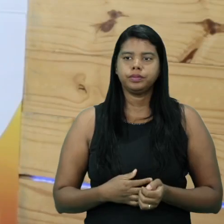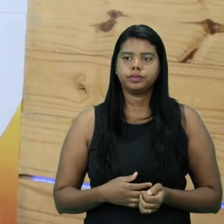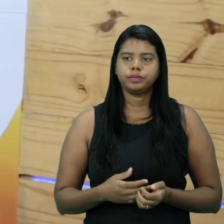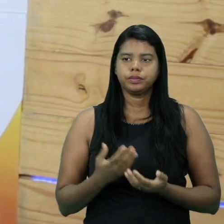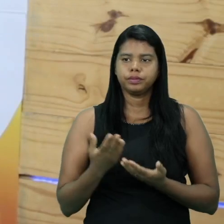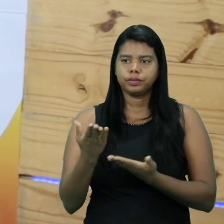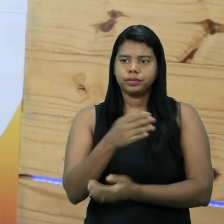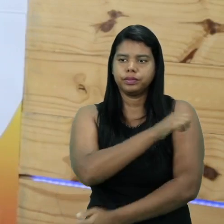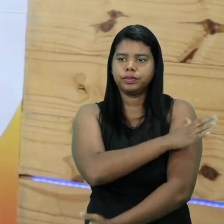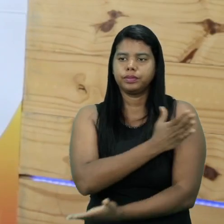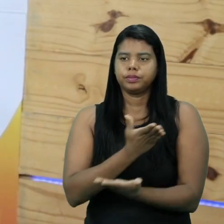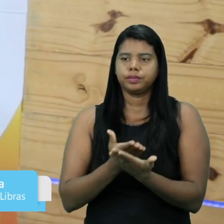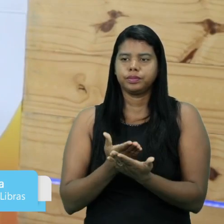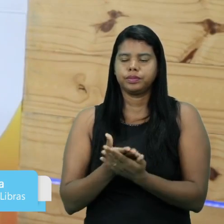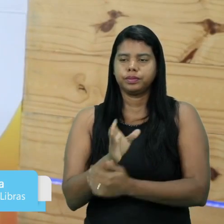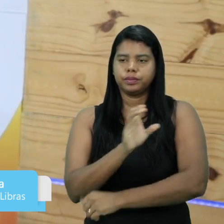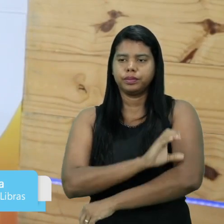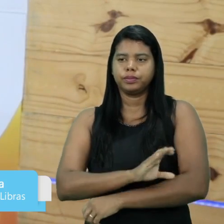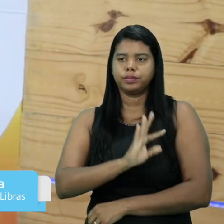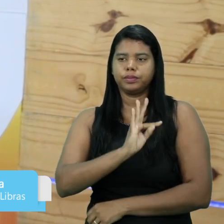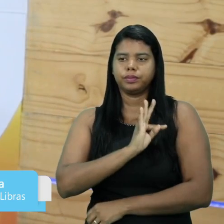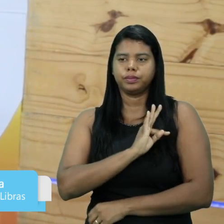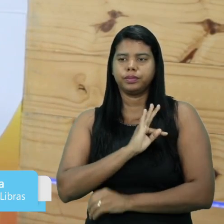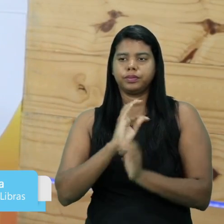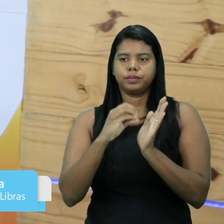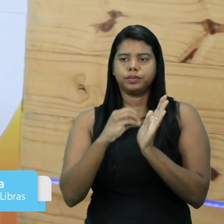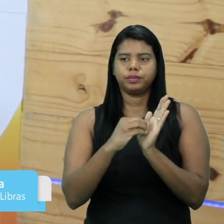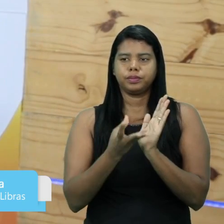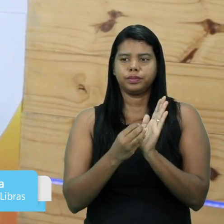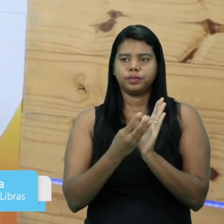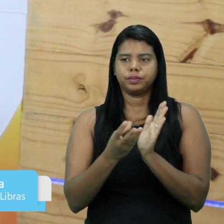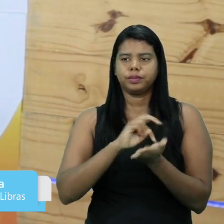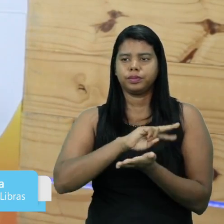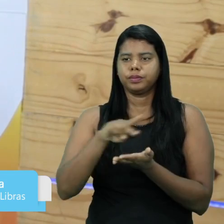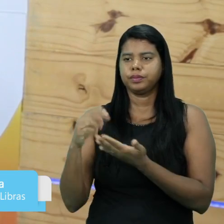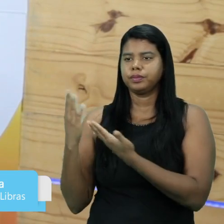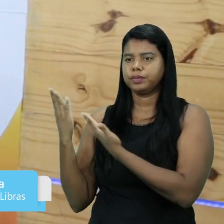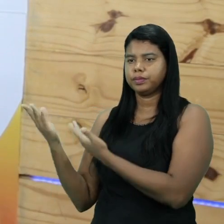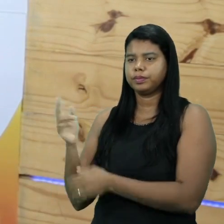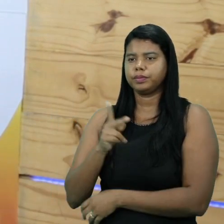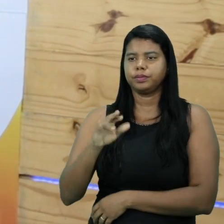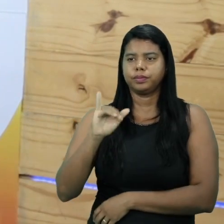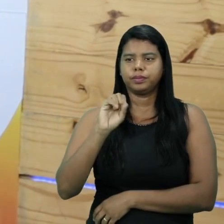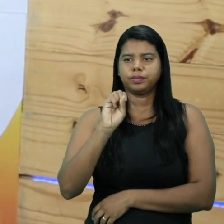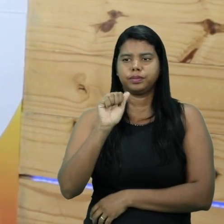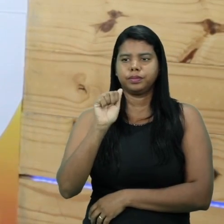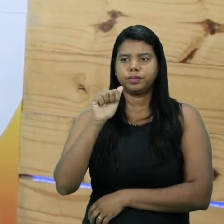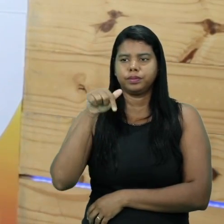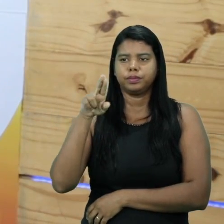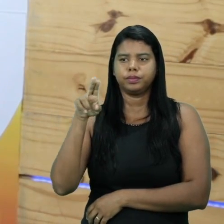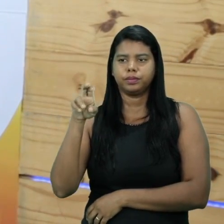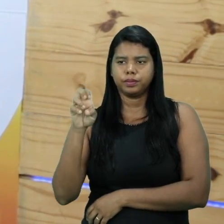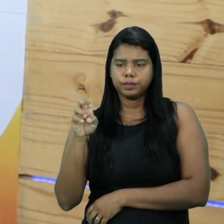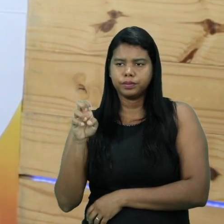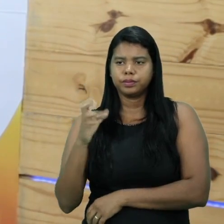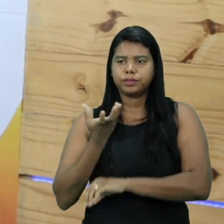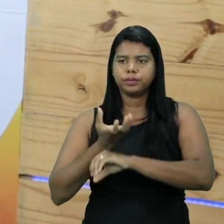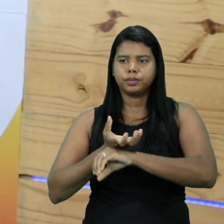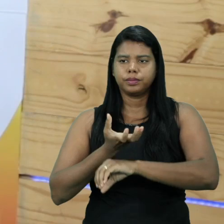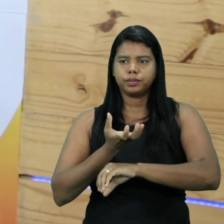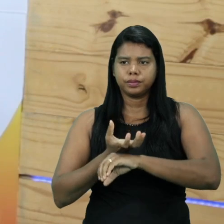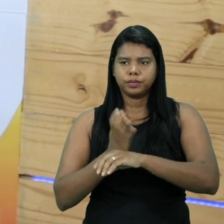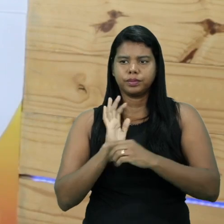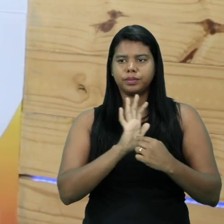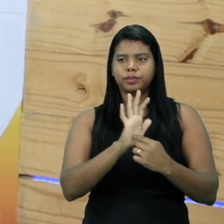Olá, estudante. Esse é o curso técnico em multimídia e eu sou o professor Isaac Santana. Essa disciplina é a disciplina